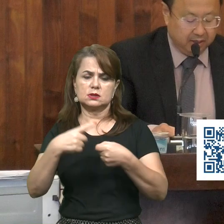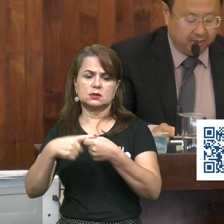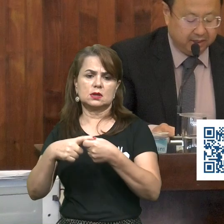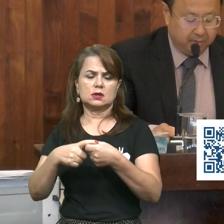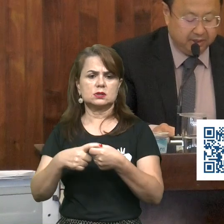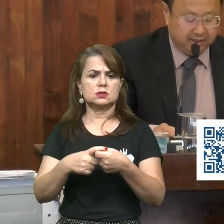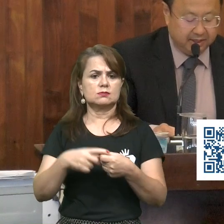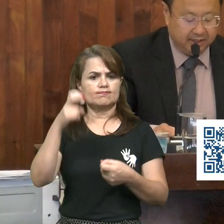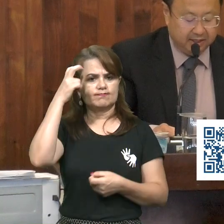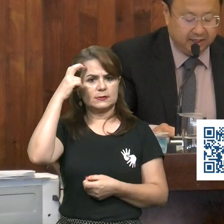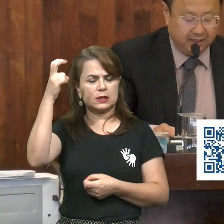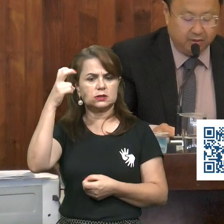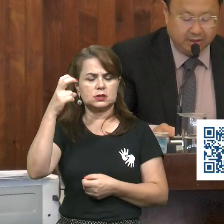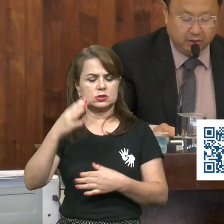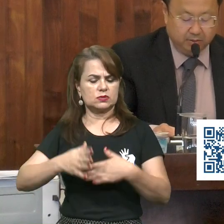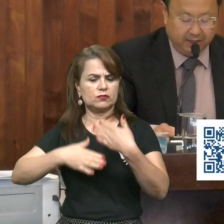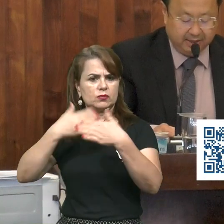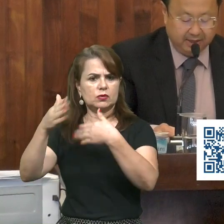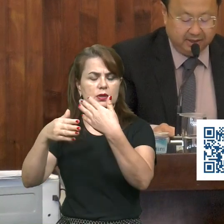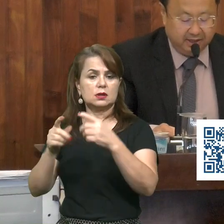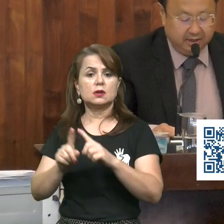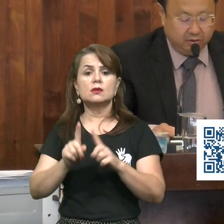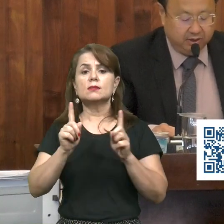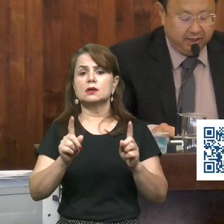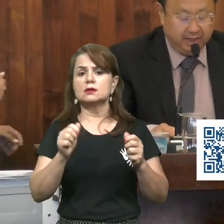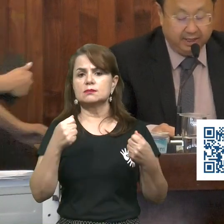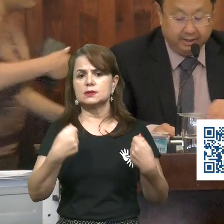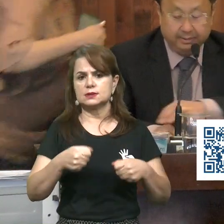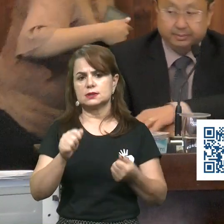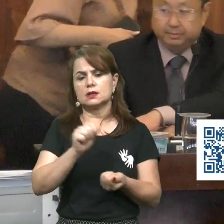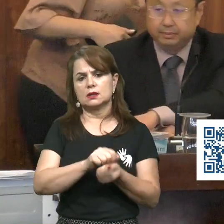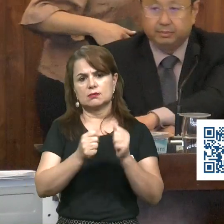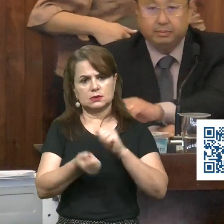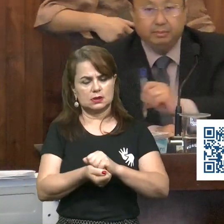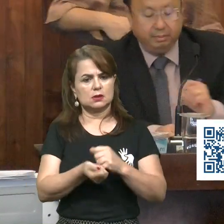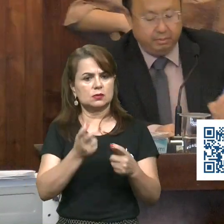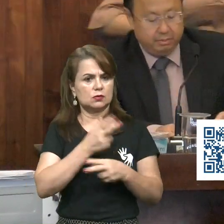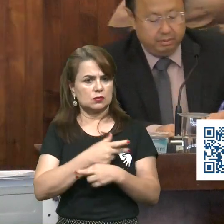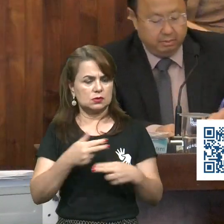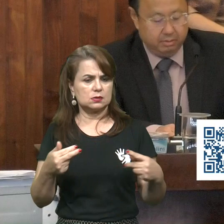inteligente, mas que precisa ainda de adequações para assim ser considerada.